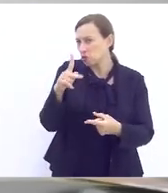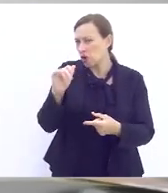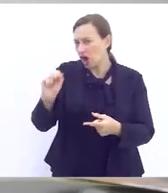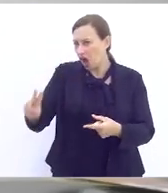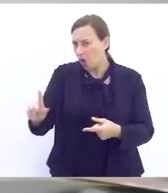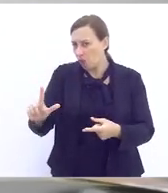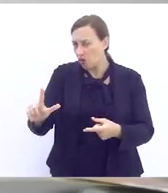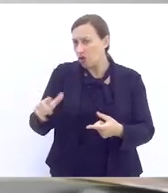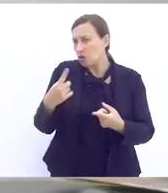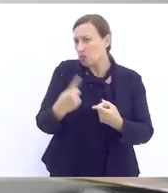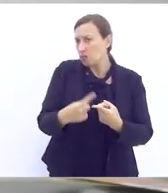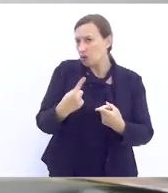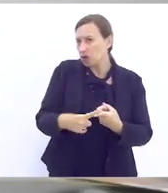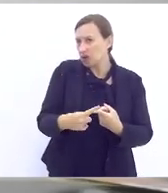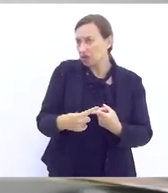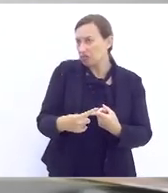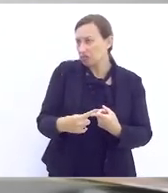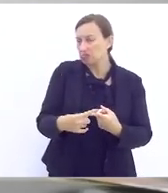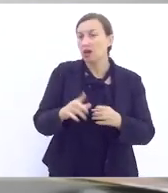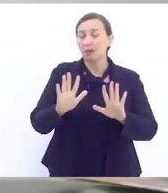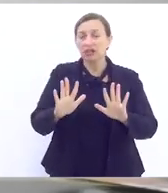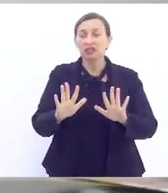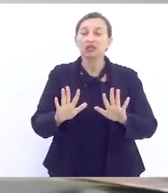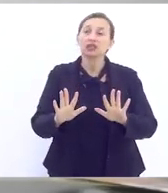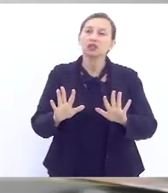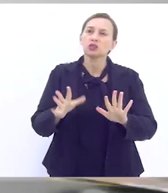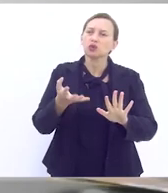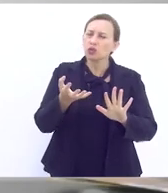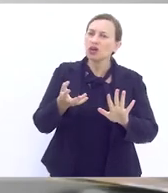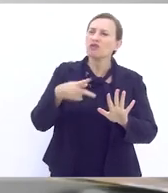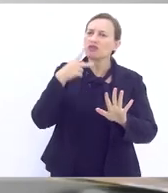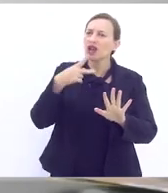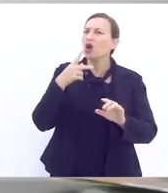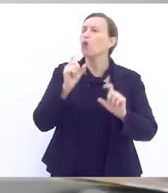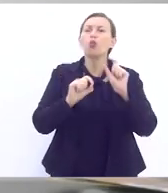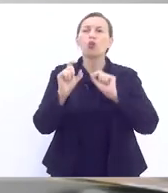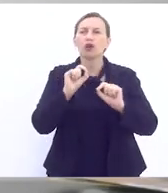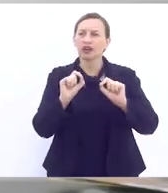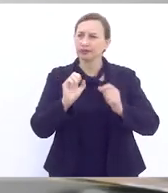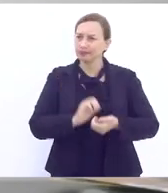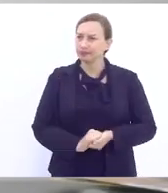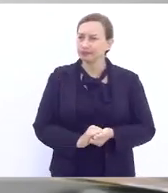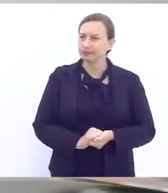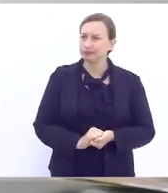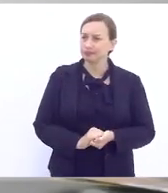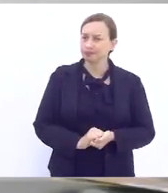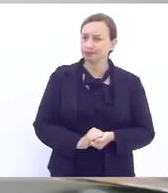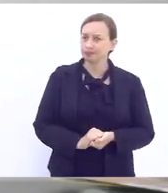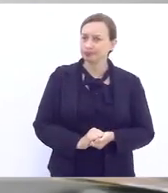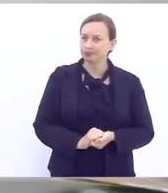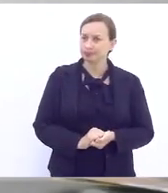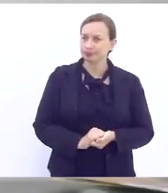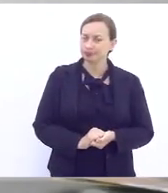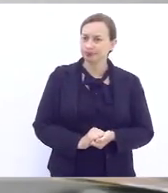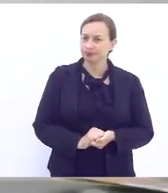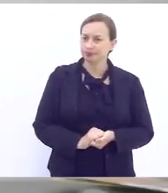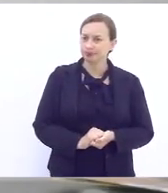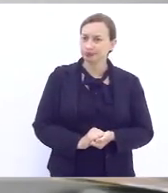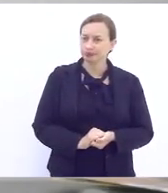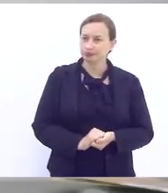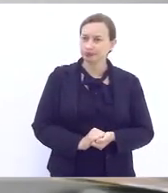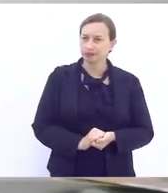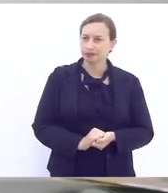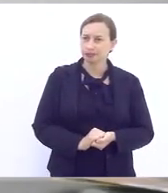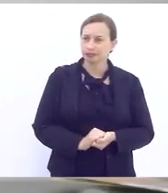uma vez mas o que eu quero acentuar com isso uma forma de matar a